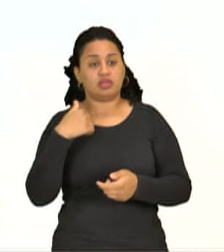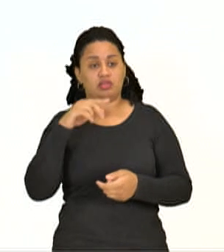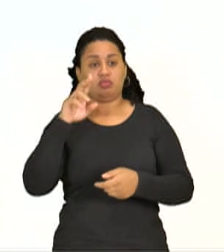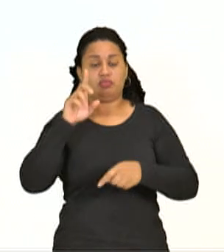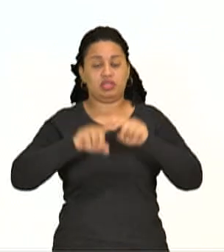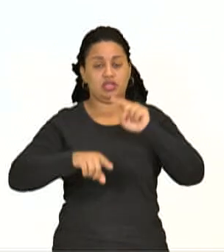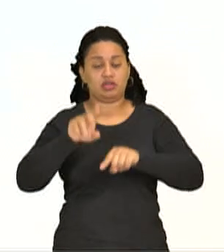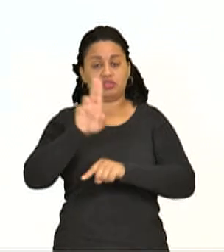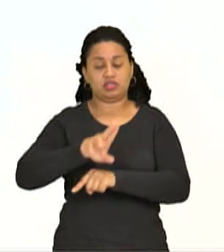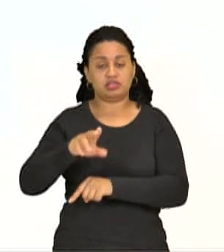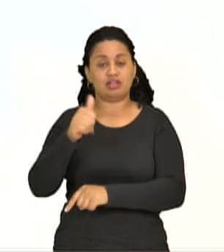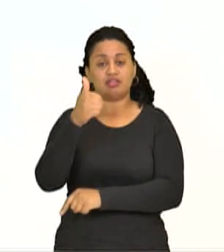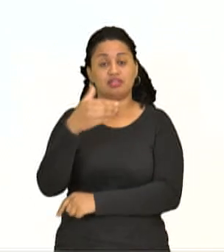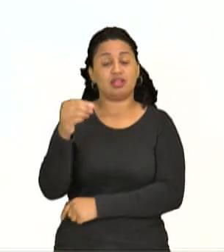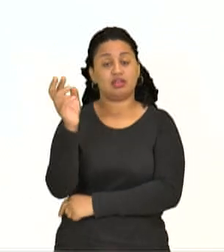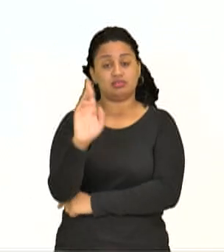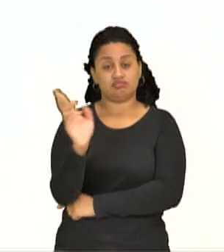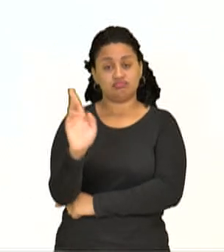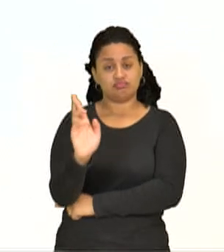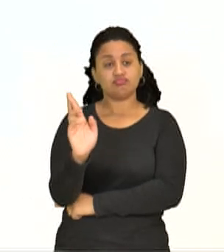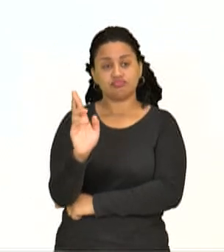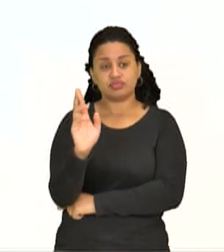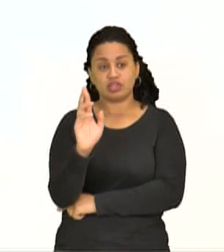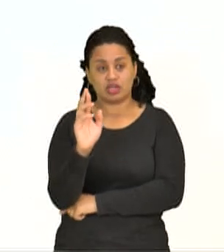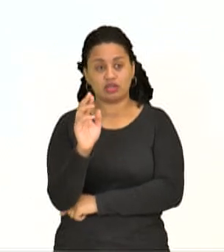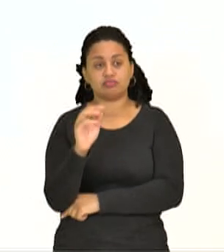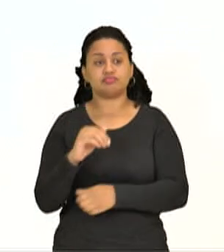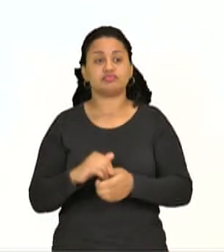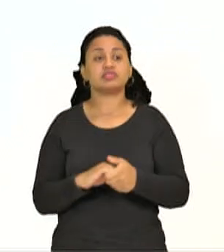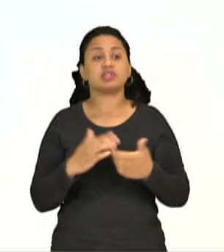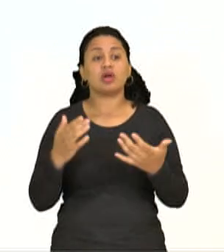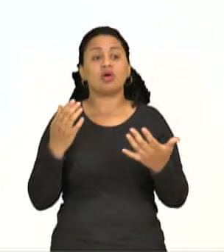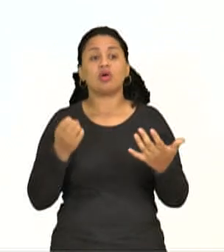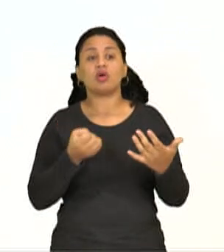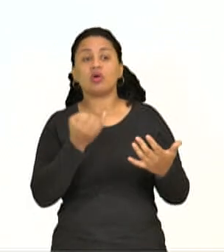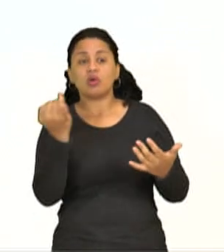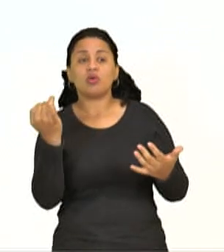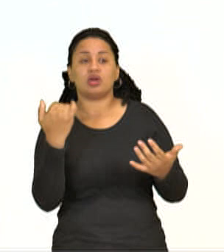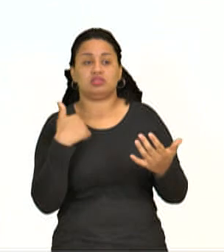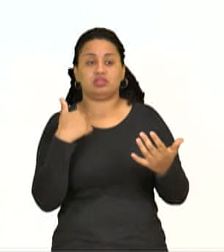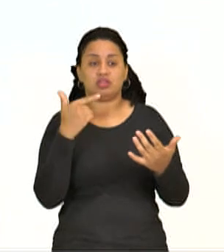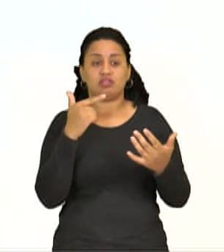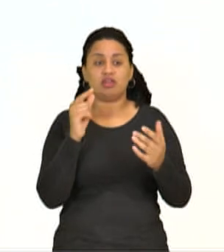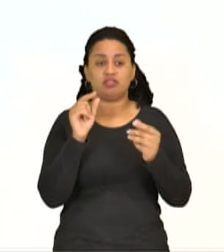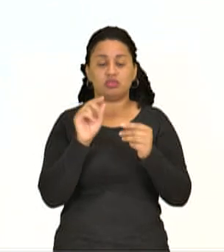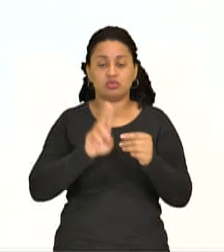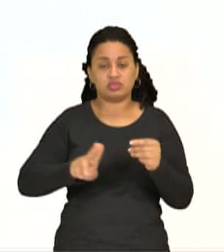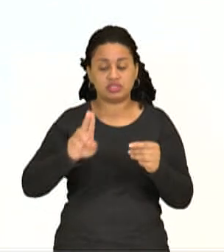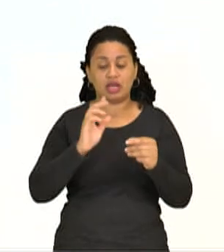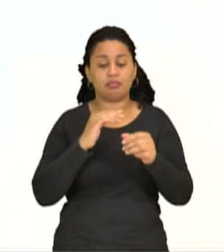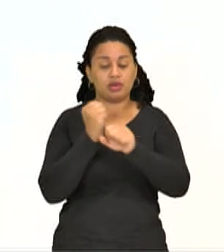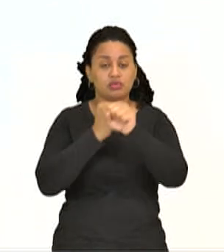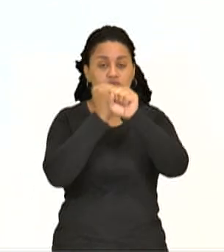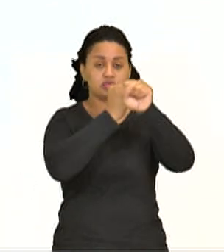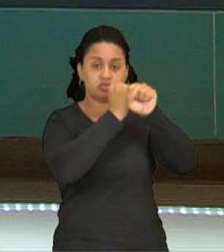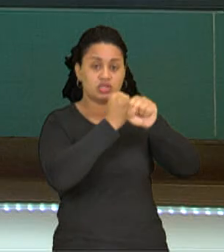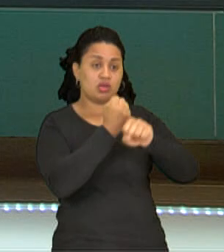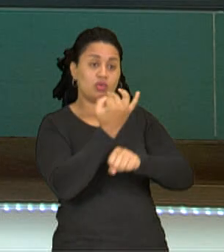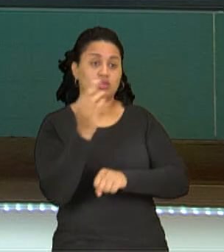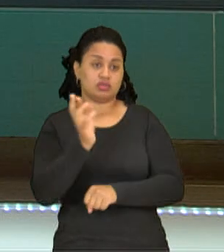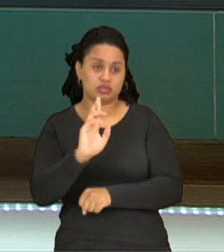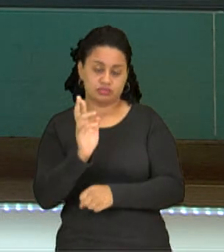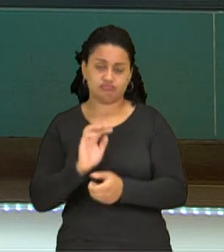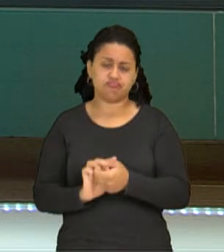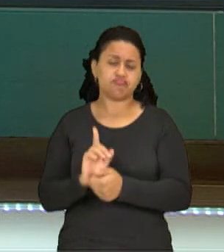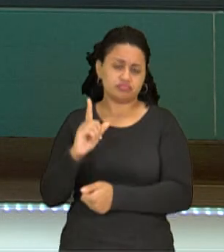utilizado custa R$10 o metro quadrado. Calcular o valor gasto na construção. Neste